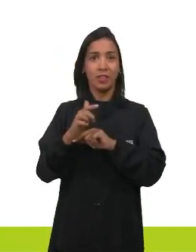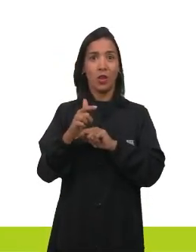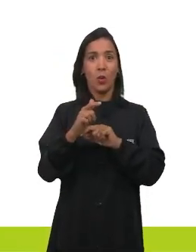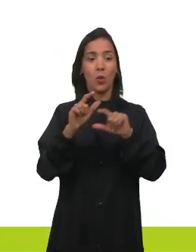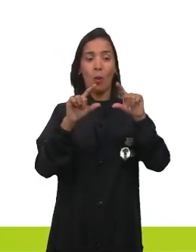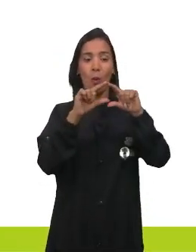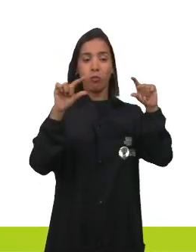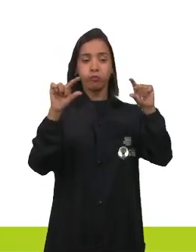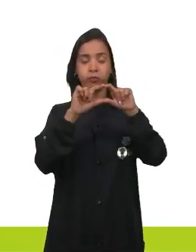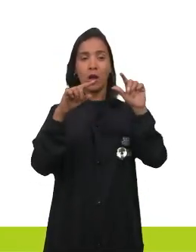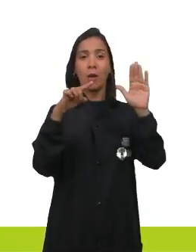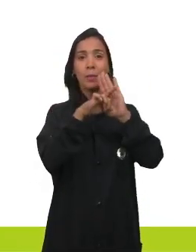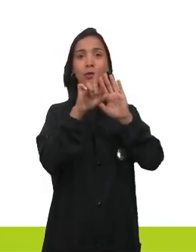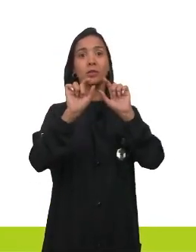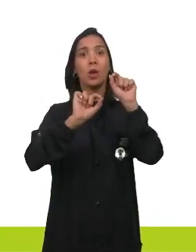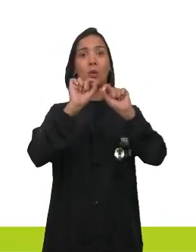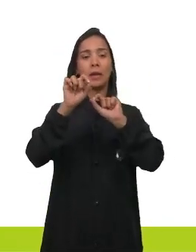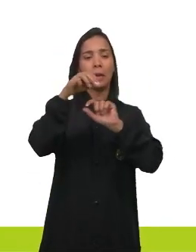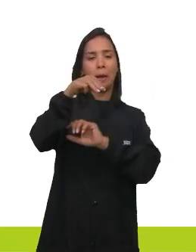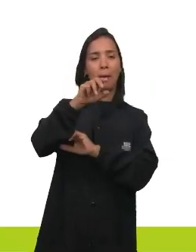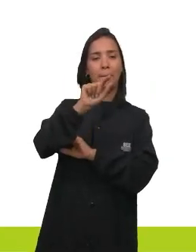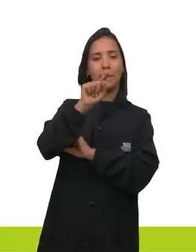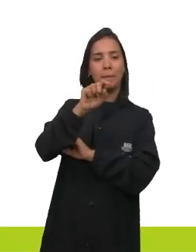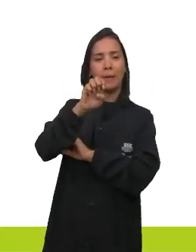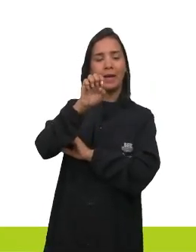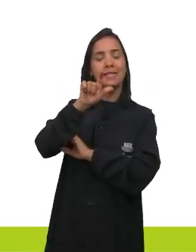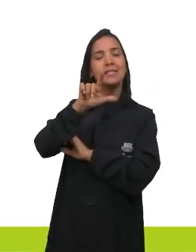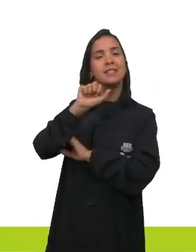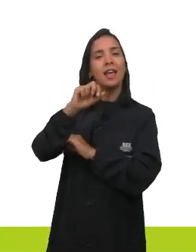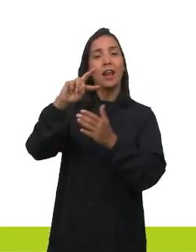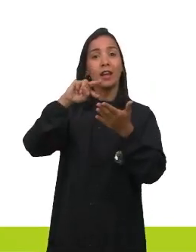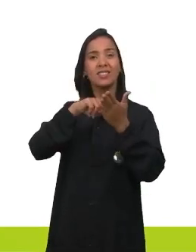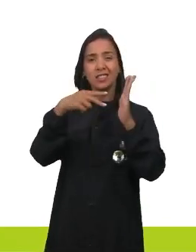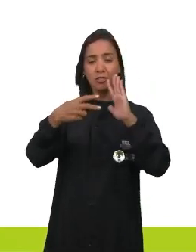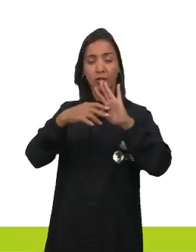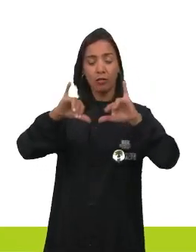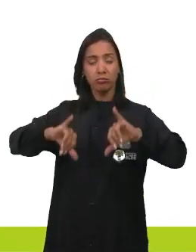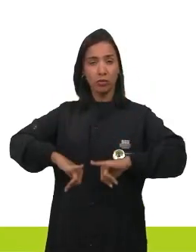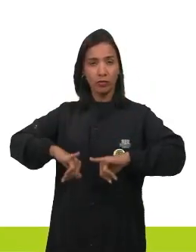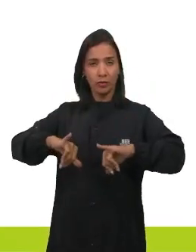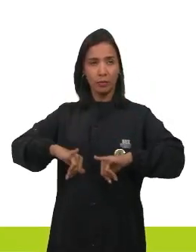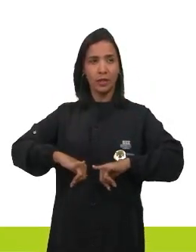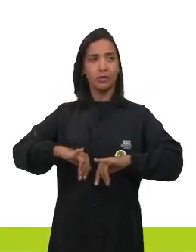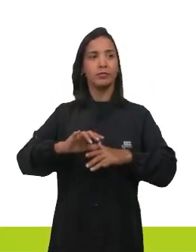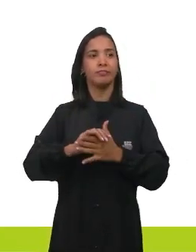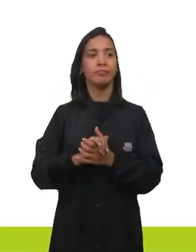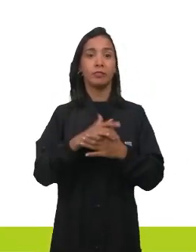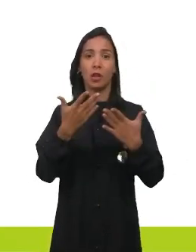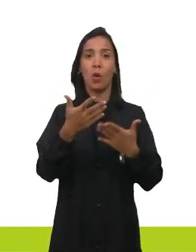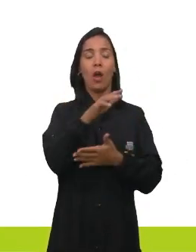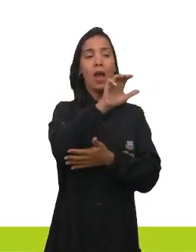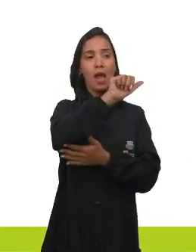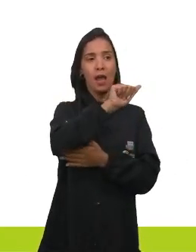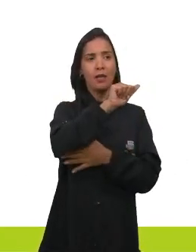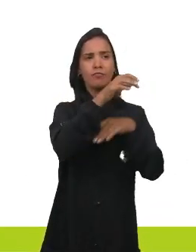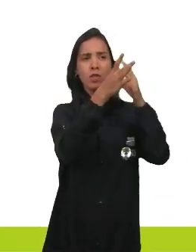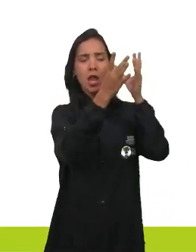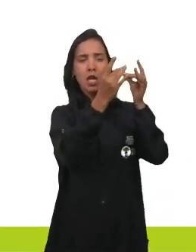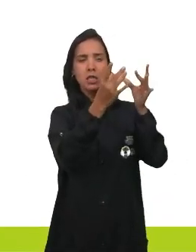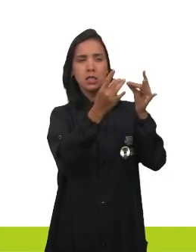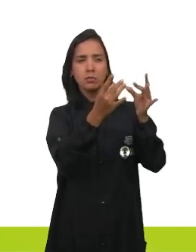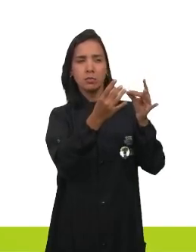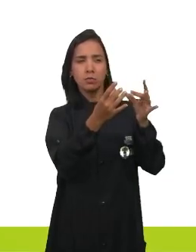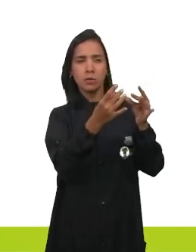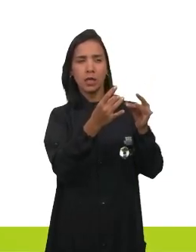Brasil. Primeiro, descrever de modo impessoal as consequências da exploração